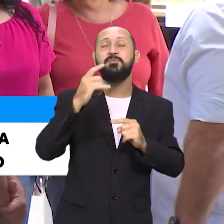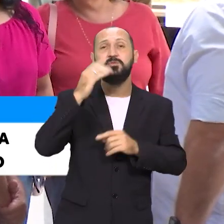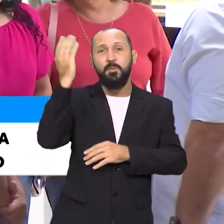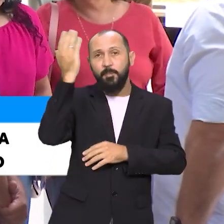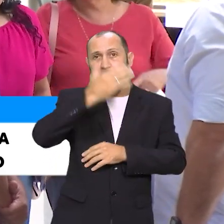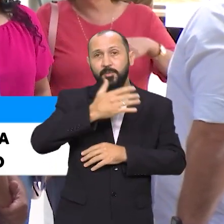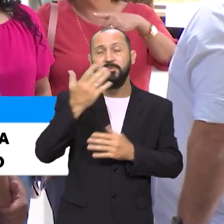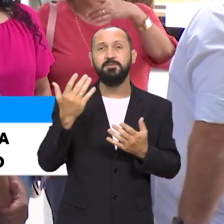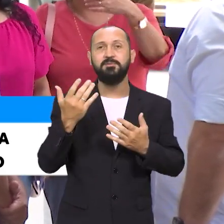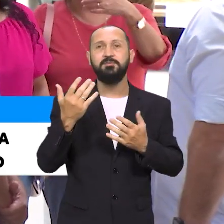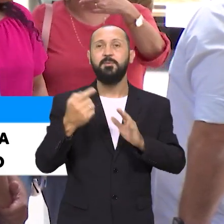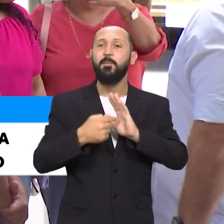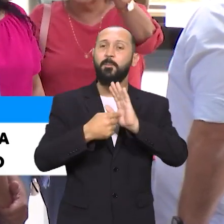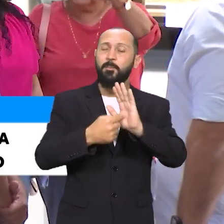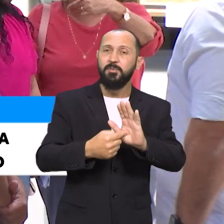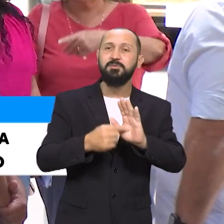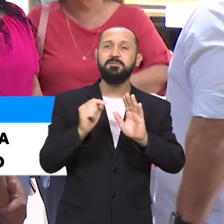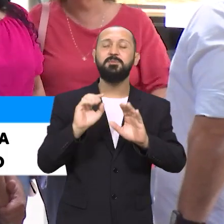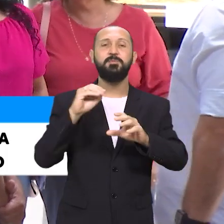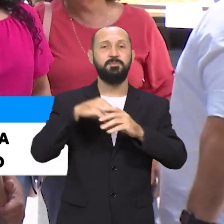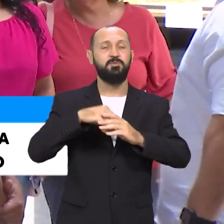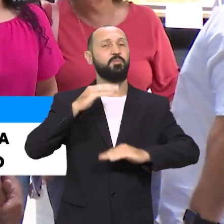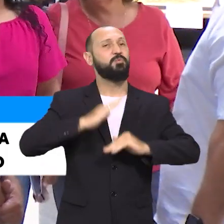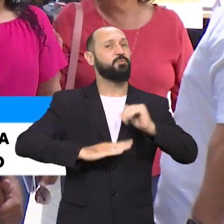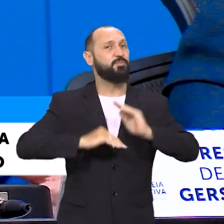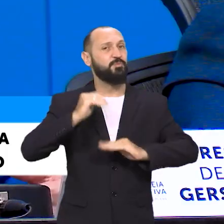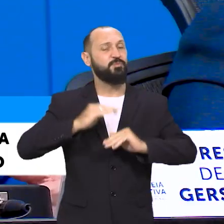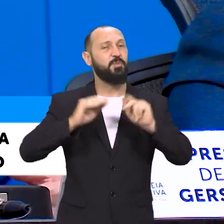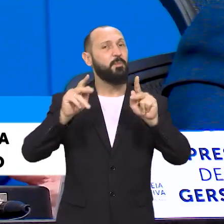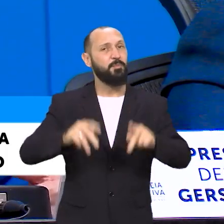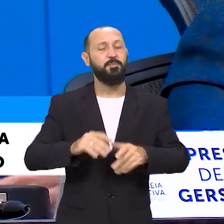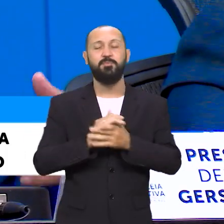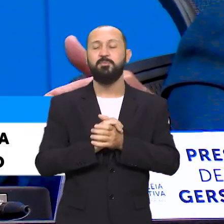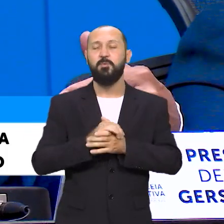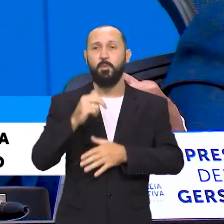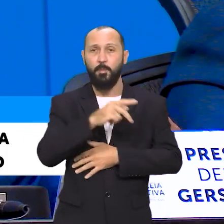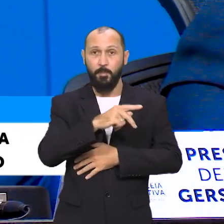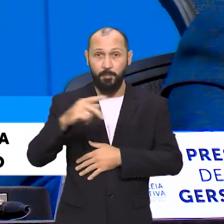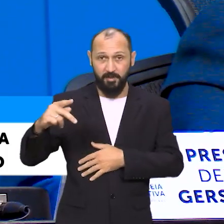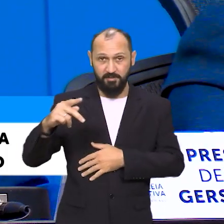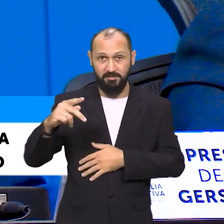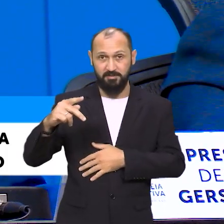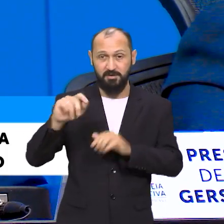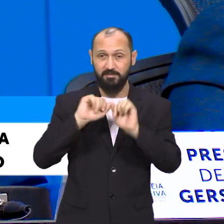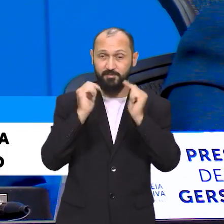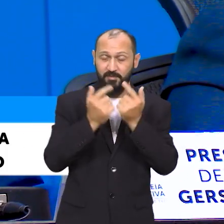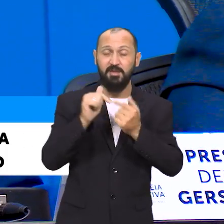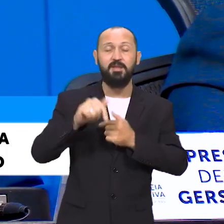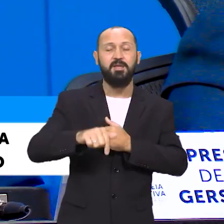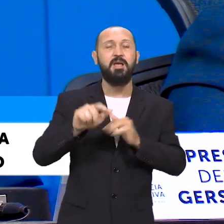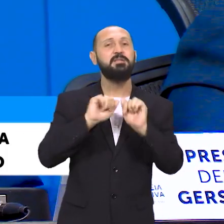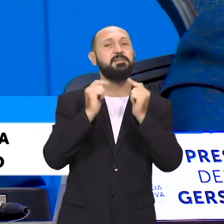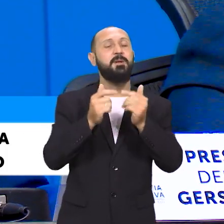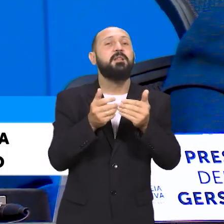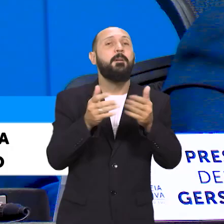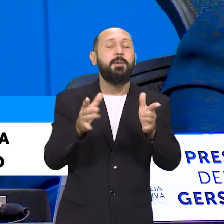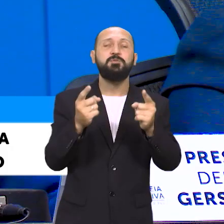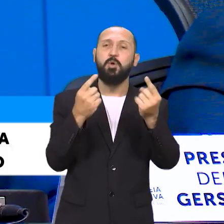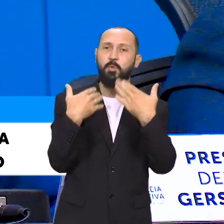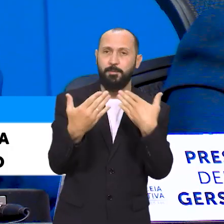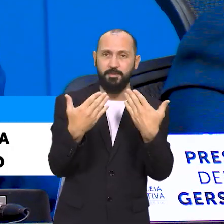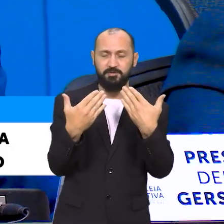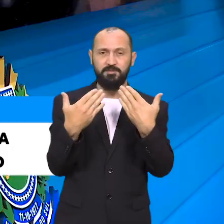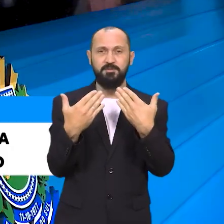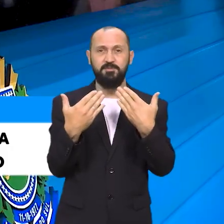seja comprovado e exteriorizado isso para o servidor. O presidente da Alemes reforçou que a Casa de Leis está aberta